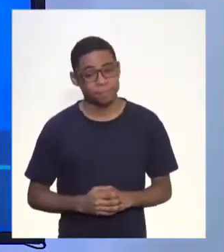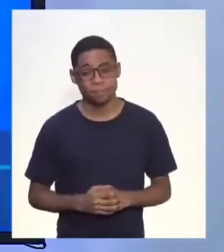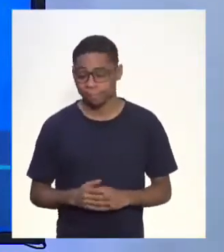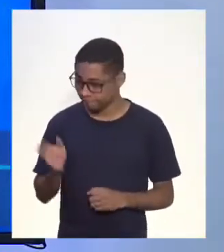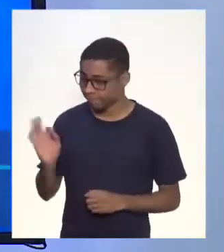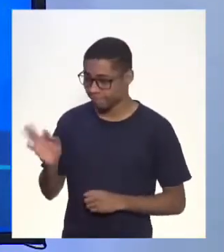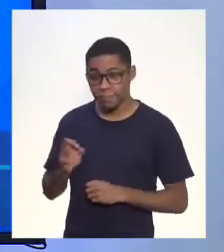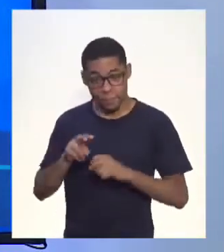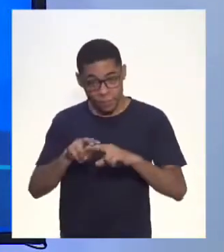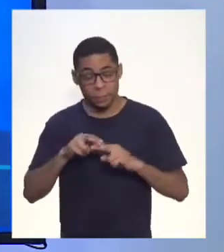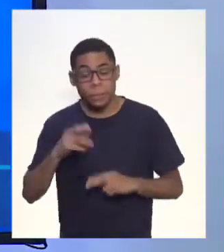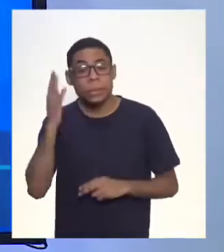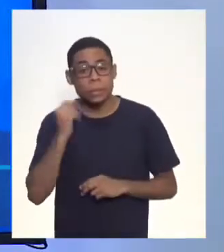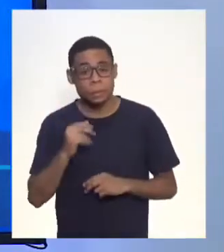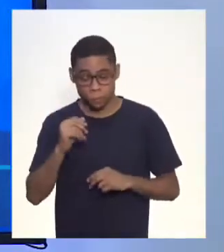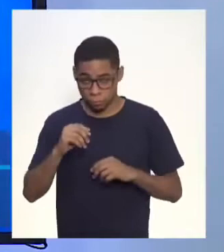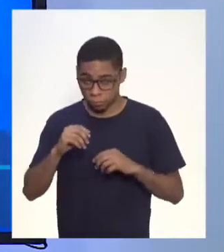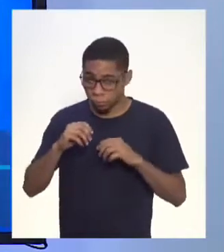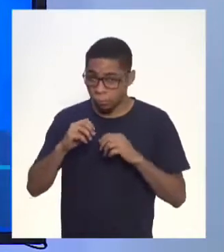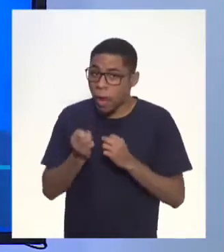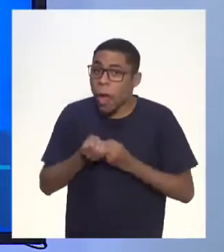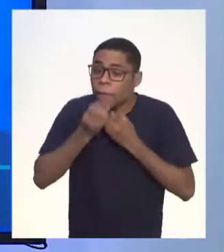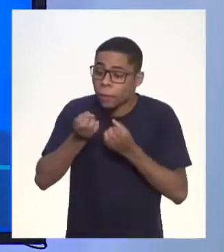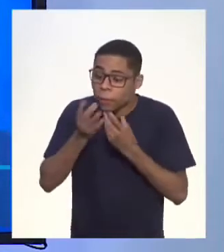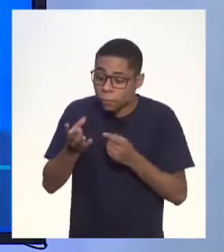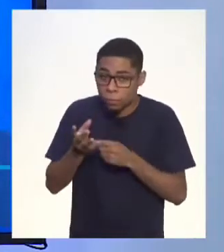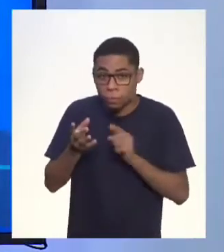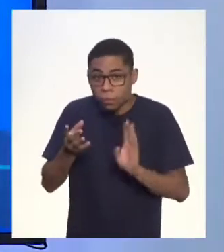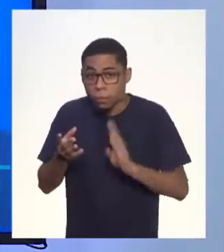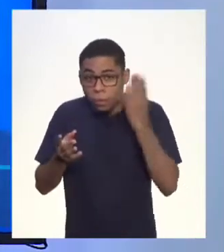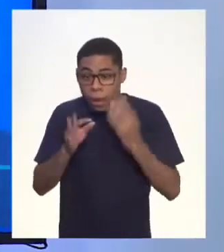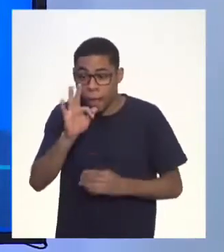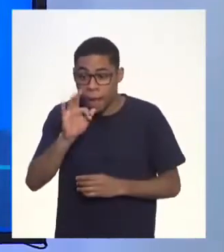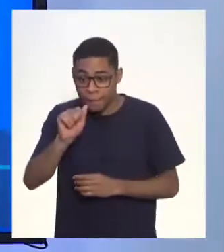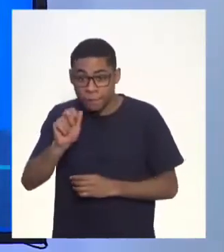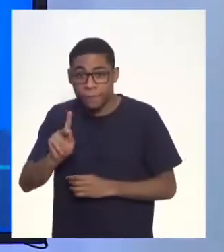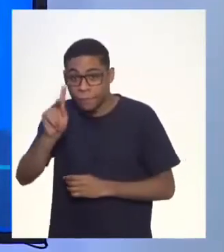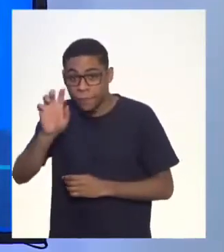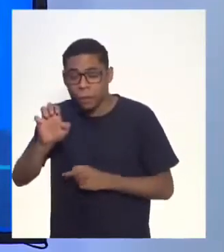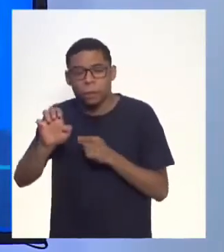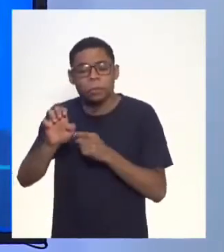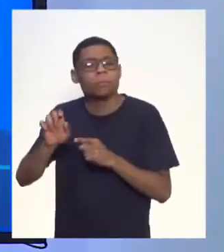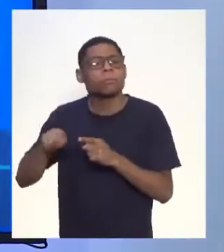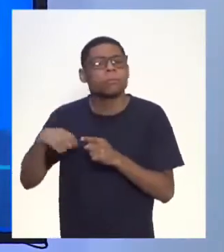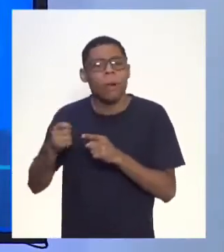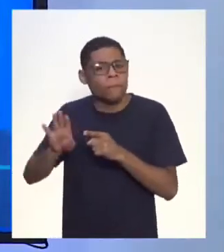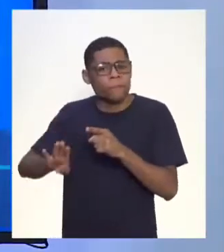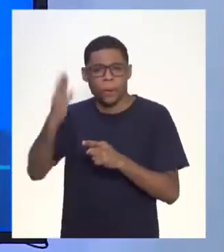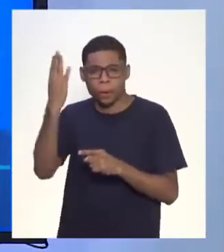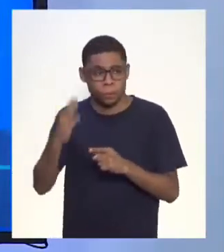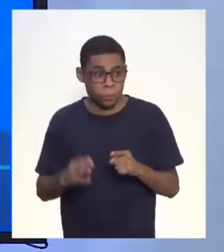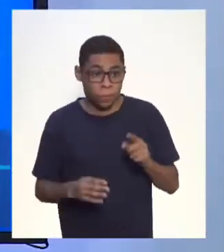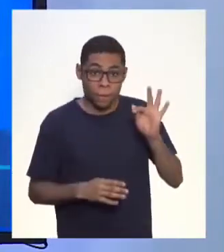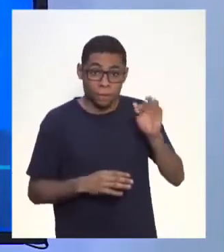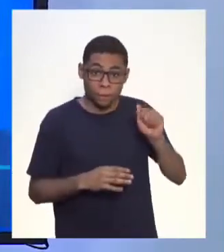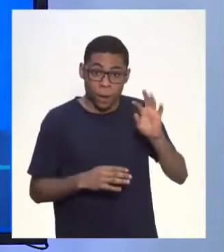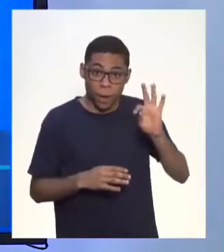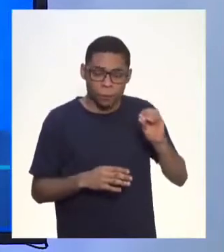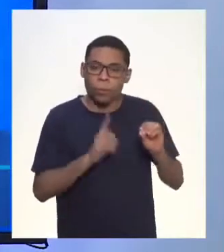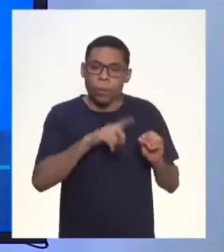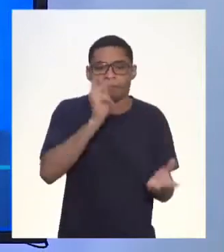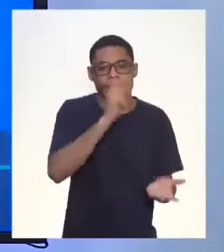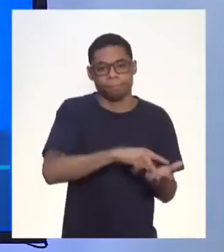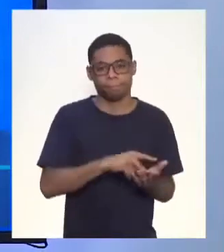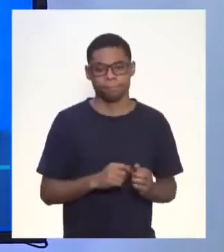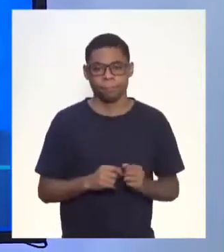é fato. Então, fake é falso, fato é verídico, é verdadeiro. Então, nós temos mais um podcast do professor Mauro e nós